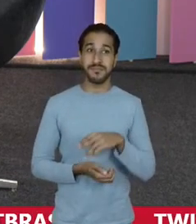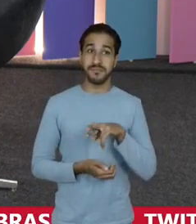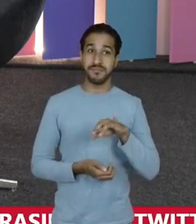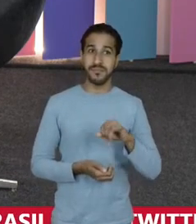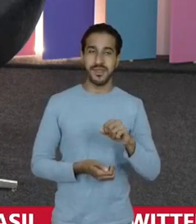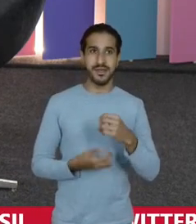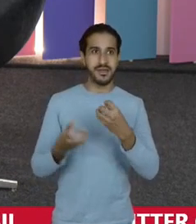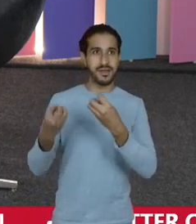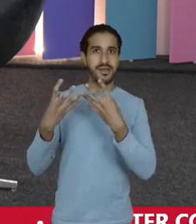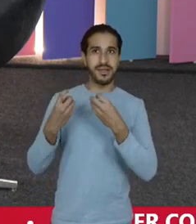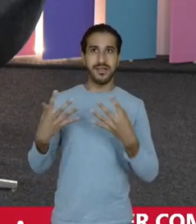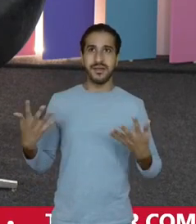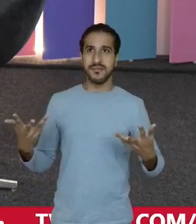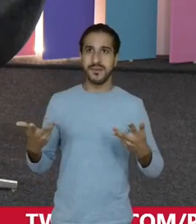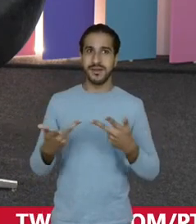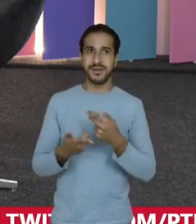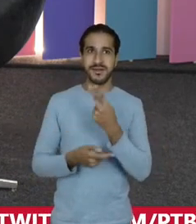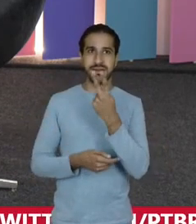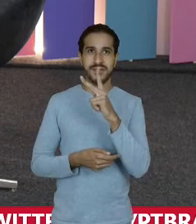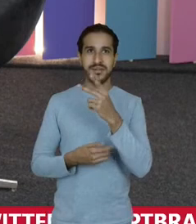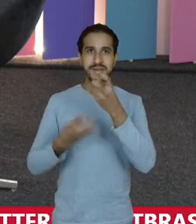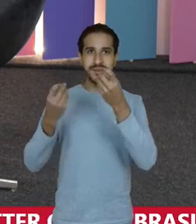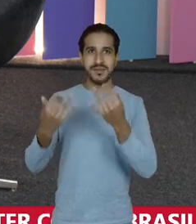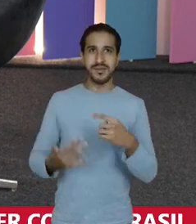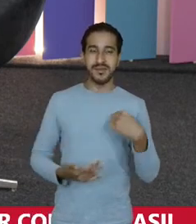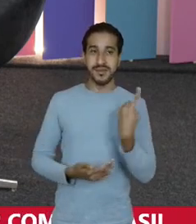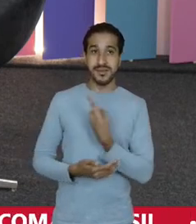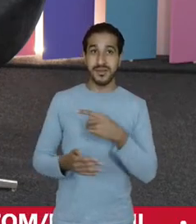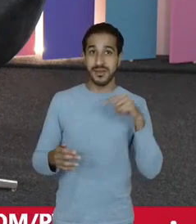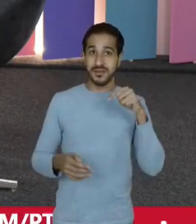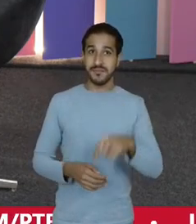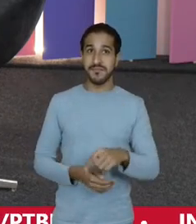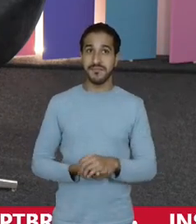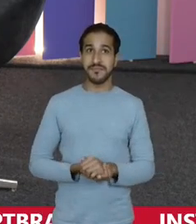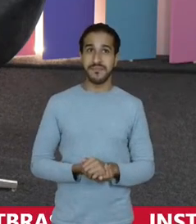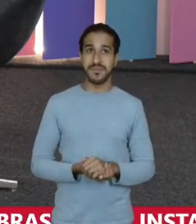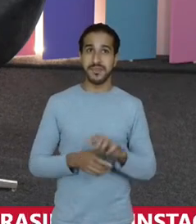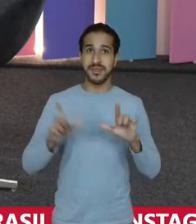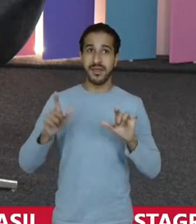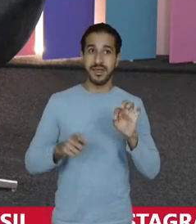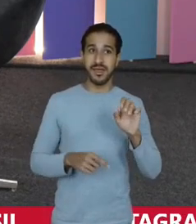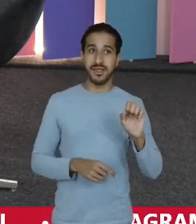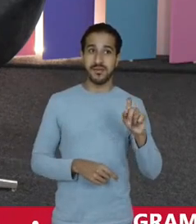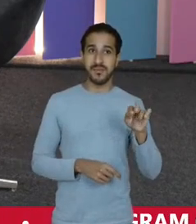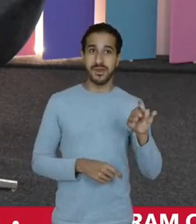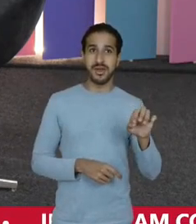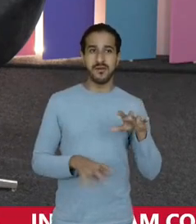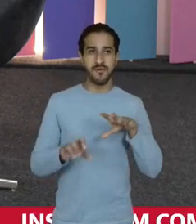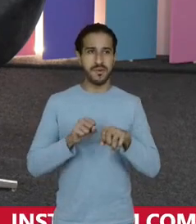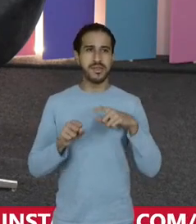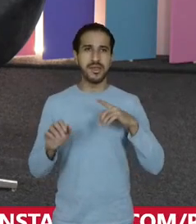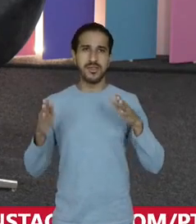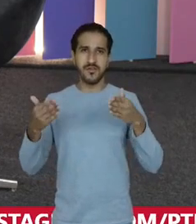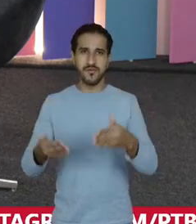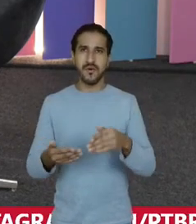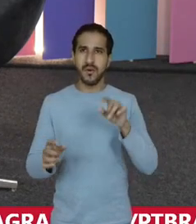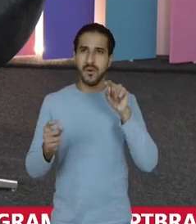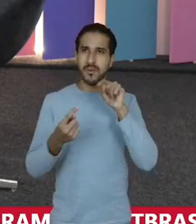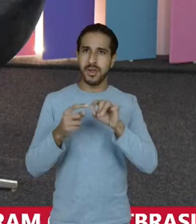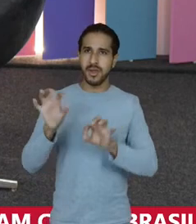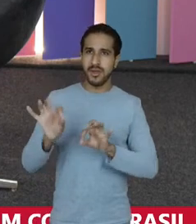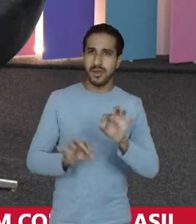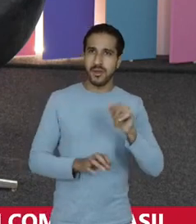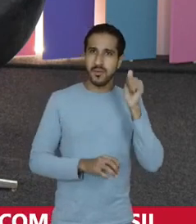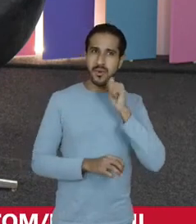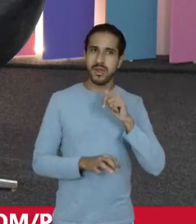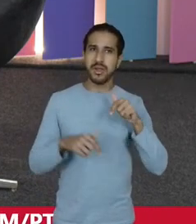Maria, que aula! Que aula você deu aqui para nós. A TV Elas por Elas Formação tem esse foco de preparar mulheres